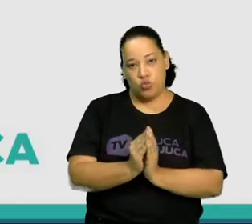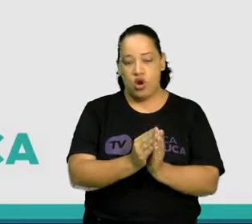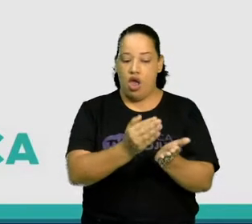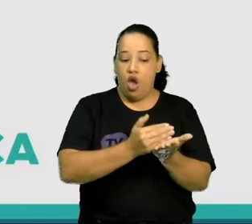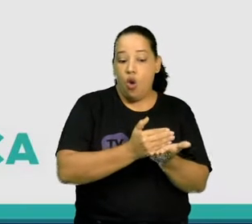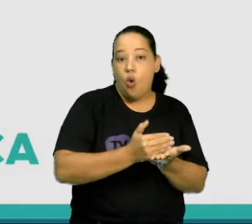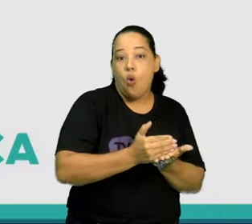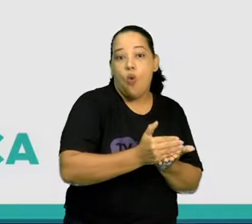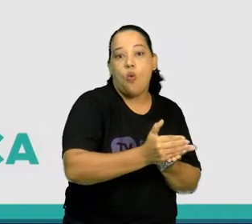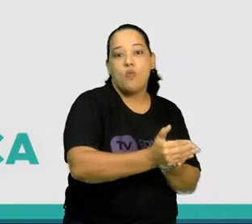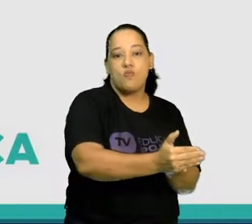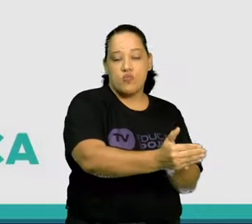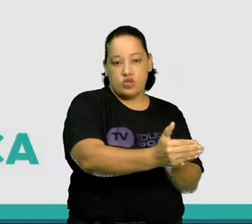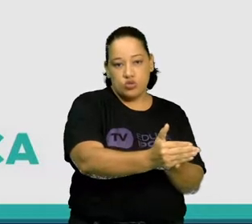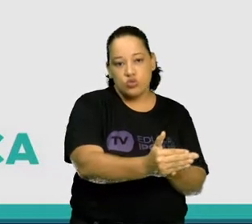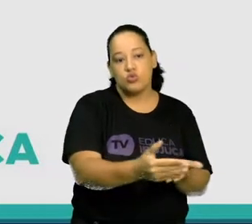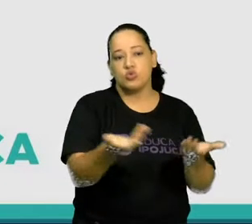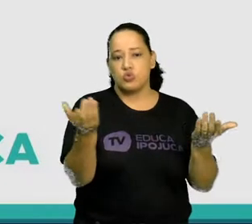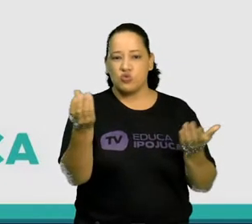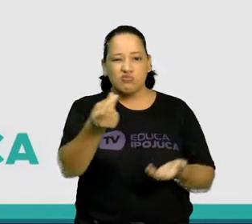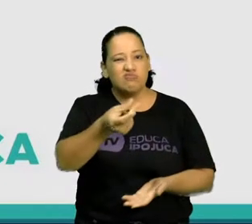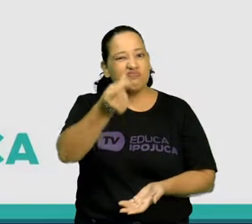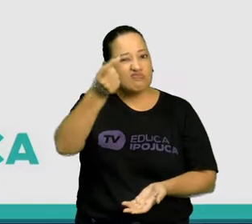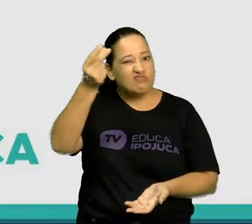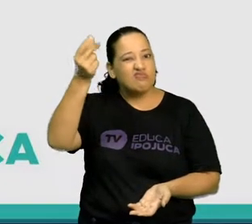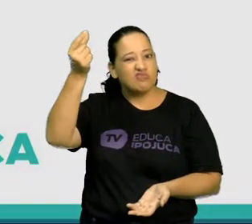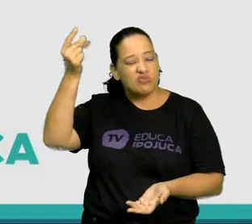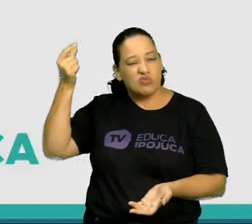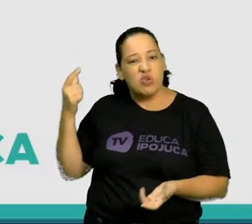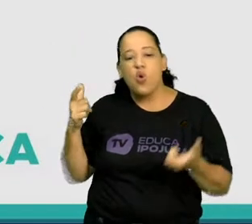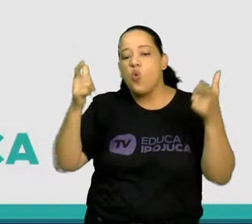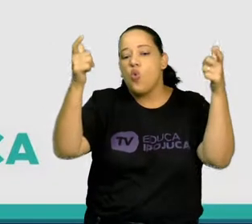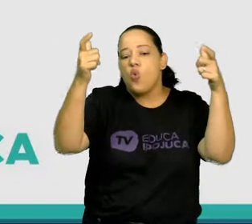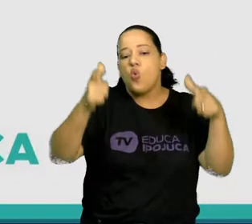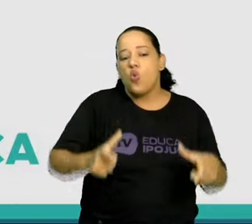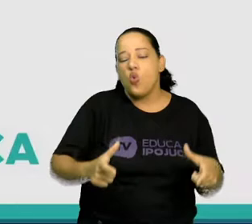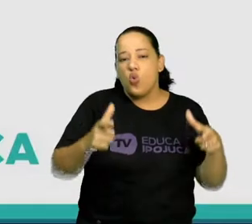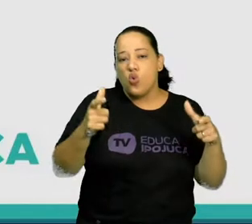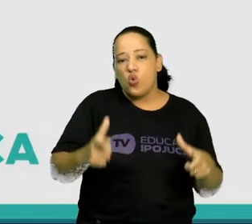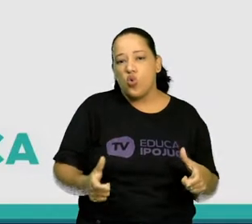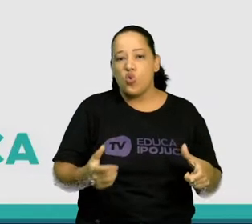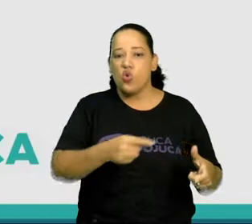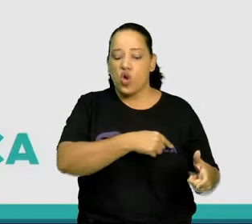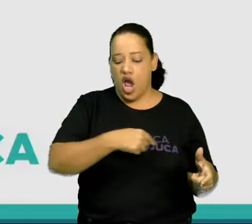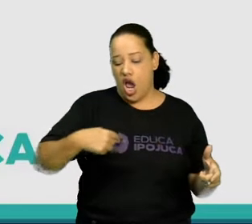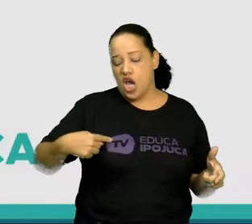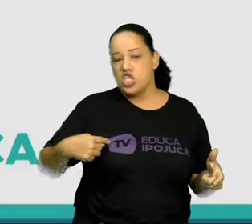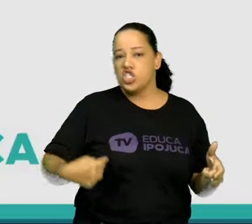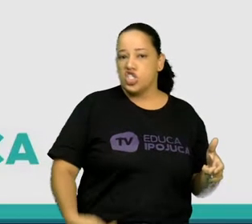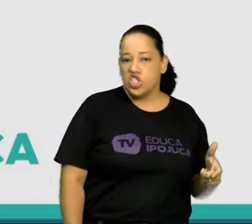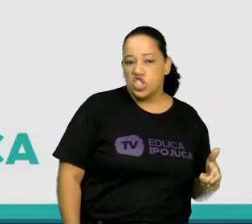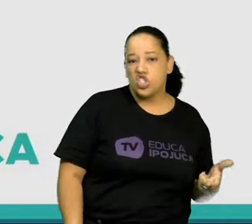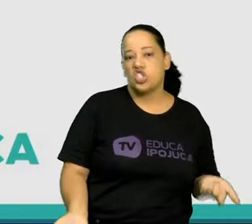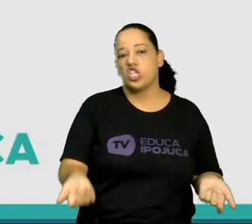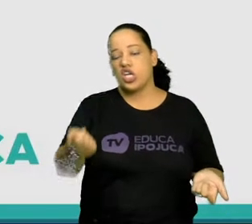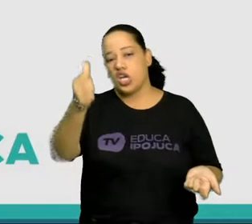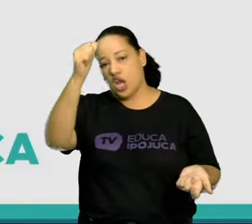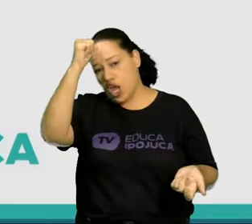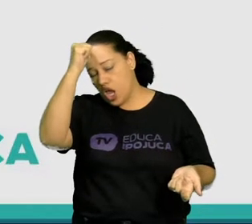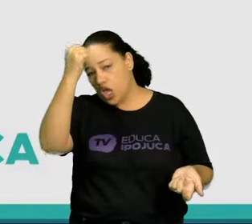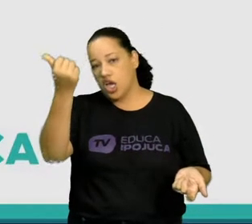muito tempo atrás no Oriente, principalmente na China, na Índia, em Java e na